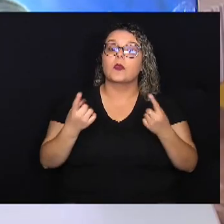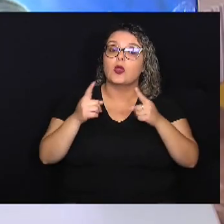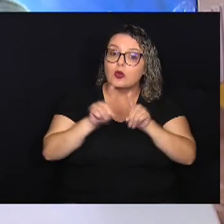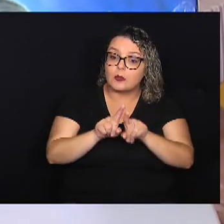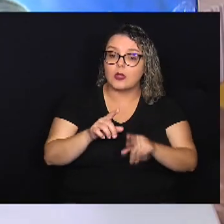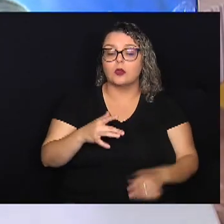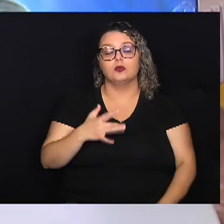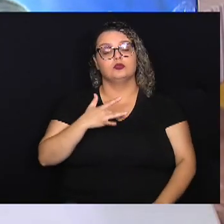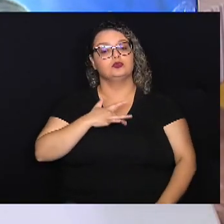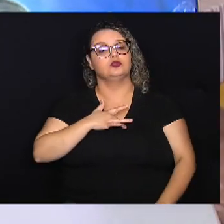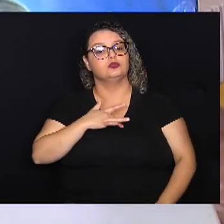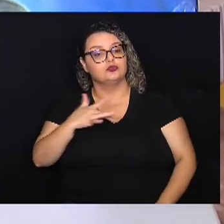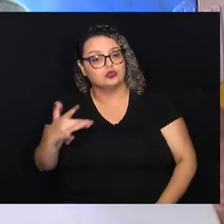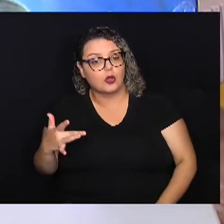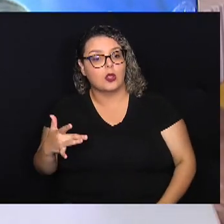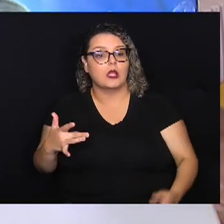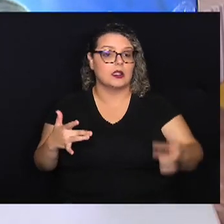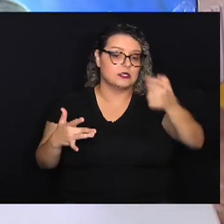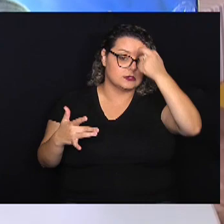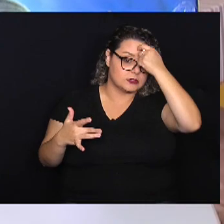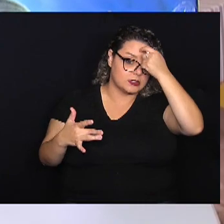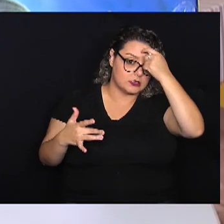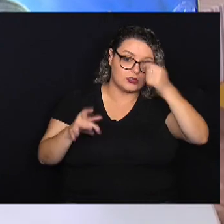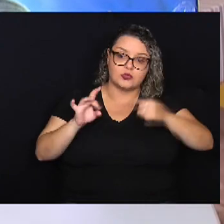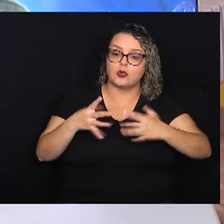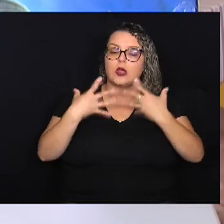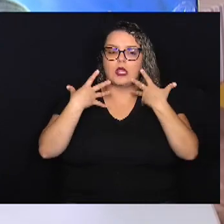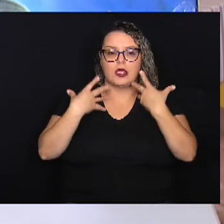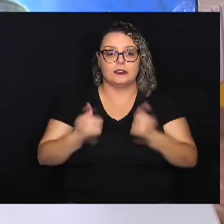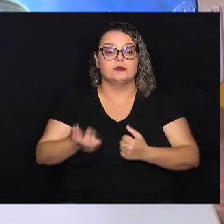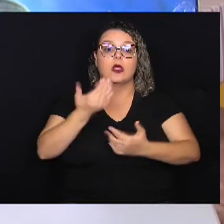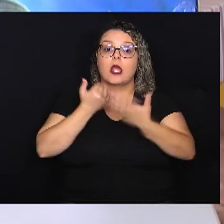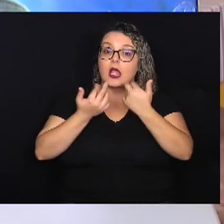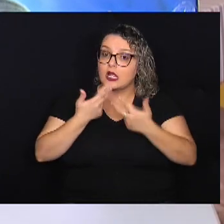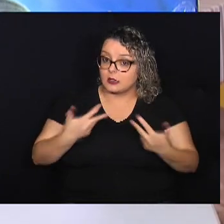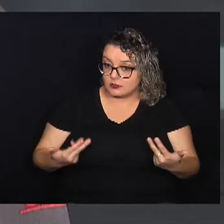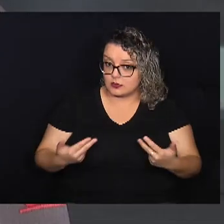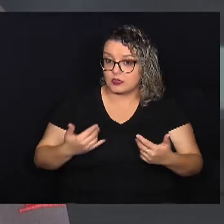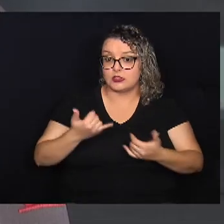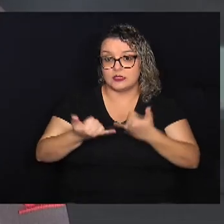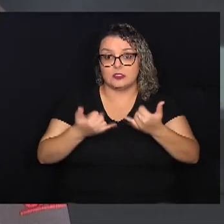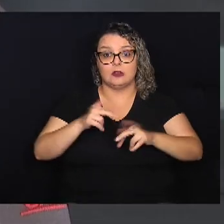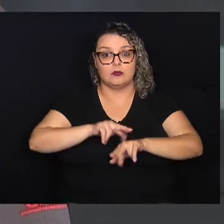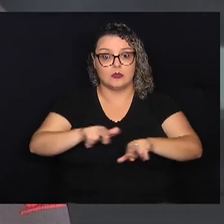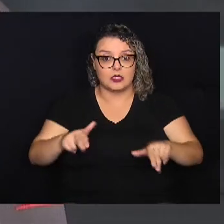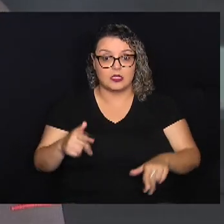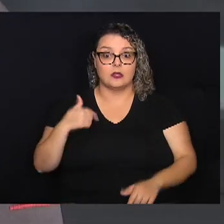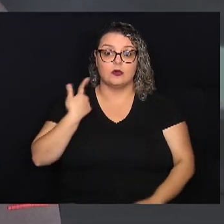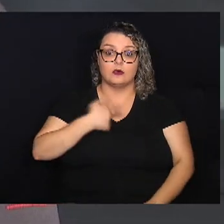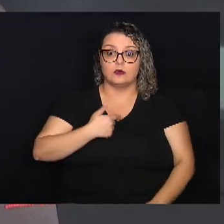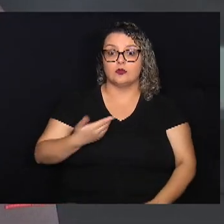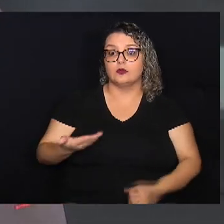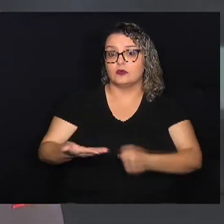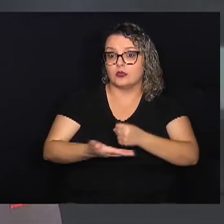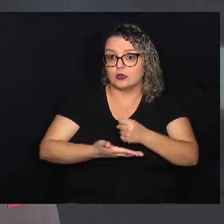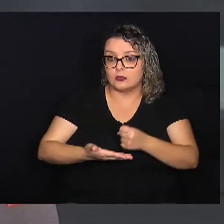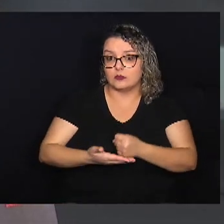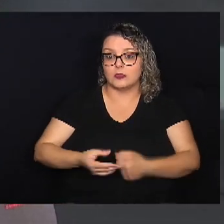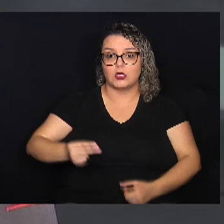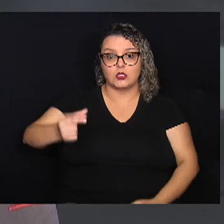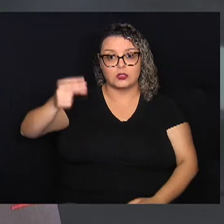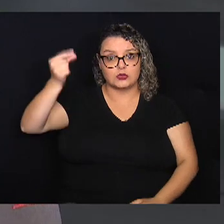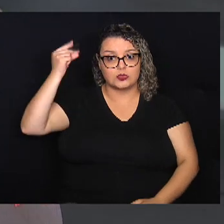tem que estar ciente que somente será aceito alimentos e brinquedos. Nosso princípio, isso vem desde a